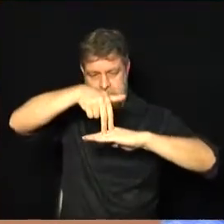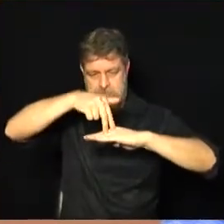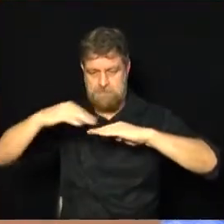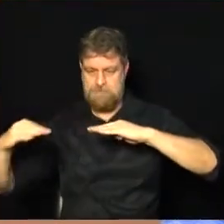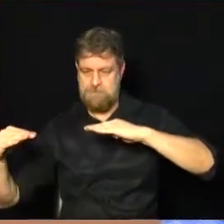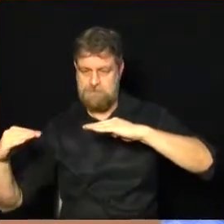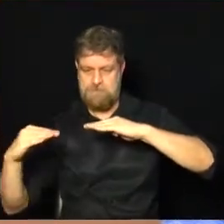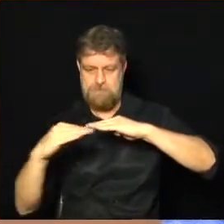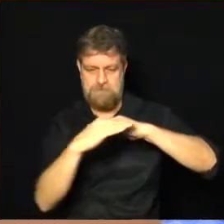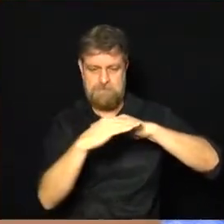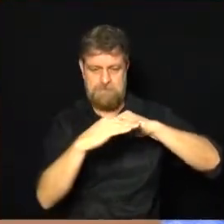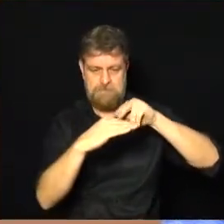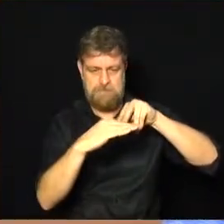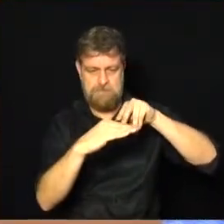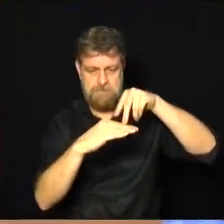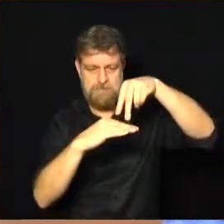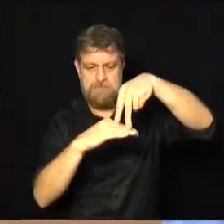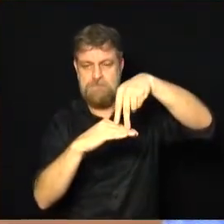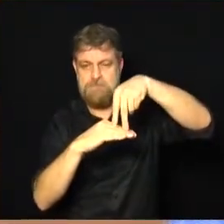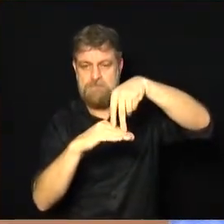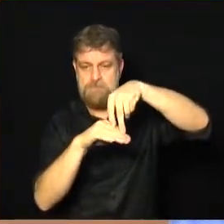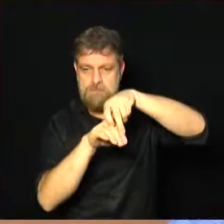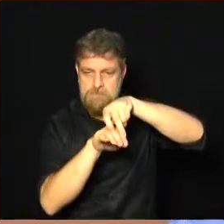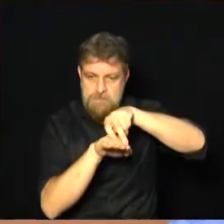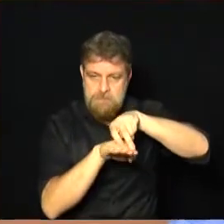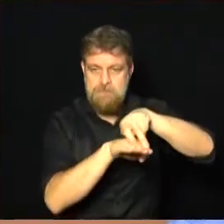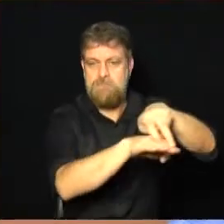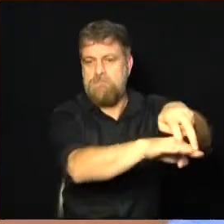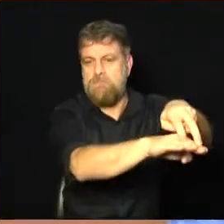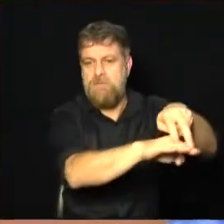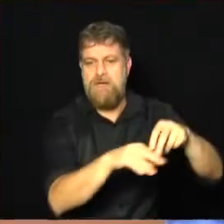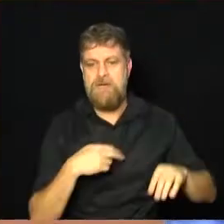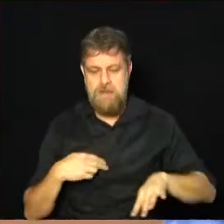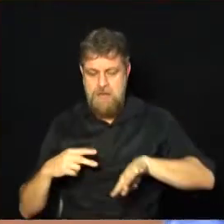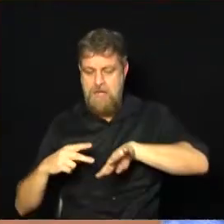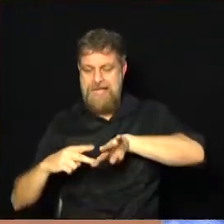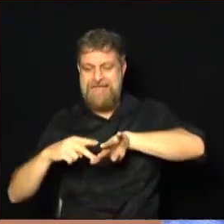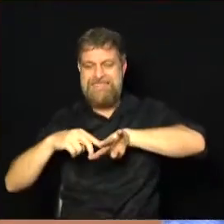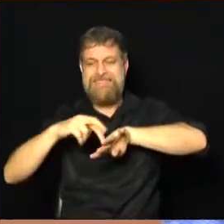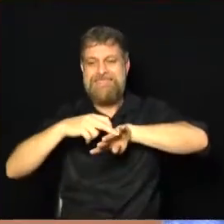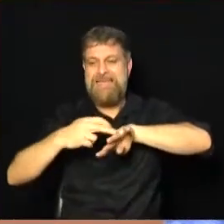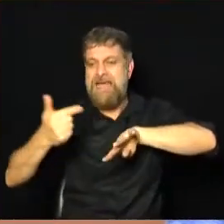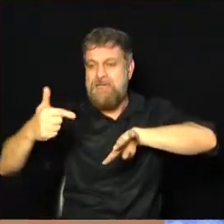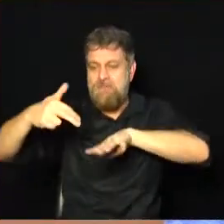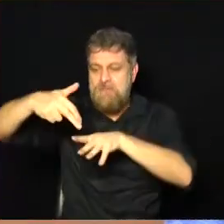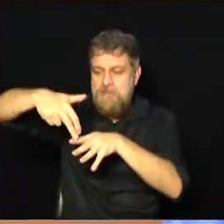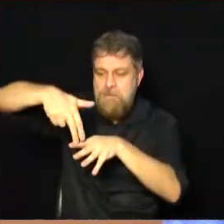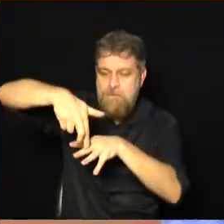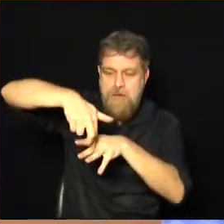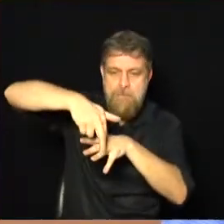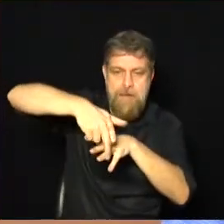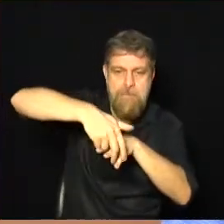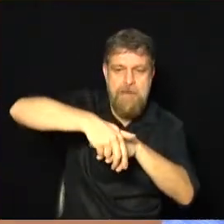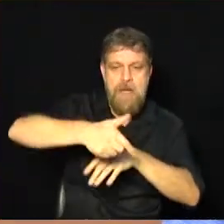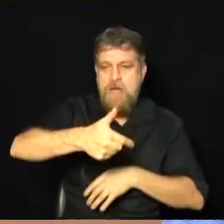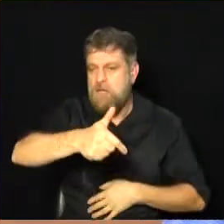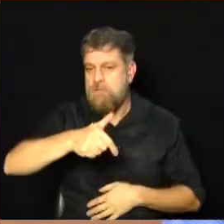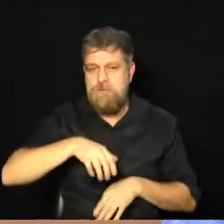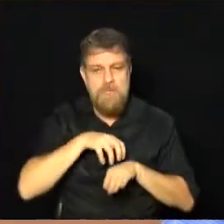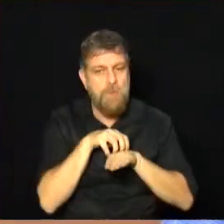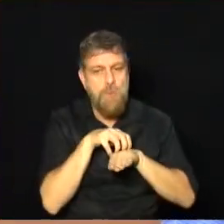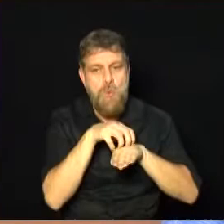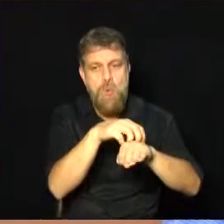feito em nível, que é o que a gente chama. Então, a pessoa não tem escada para subir, não tem escada para sair, entra e sai em